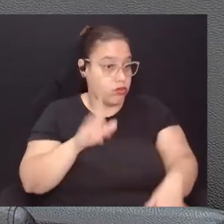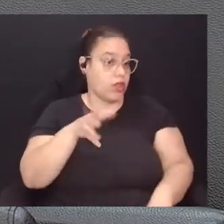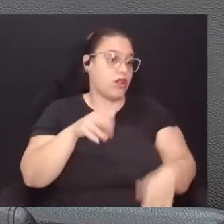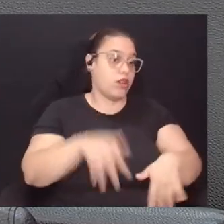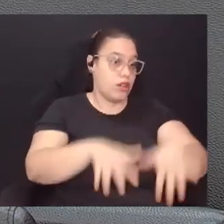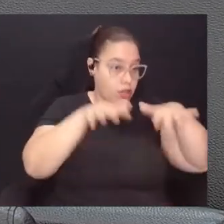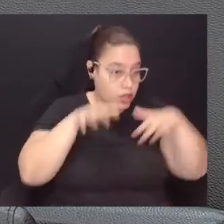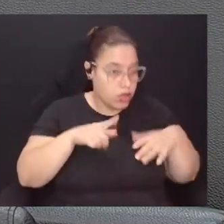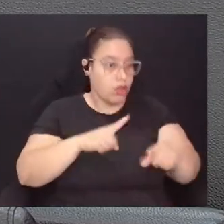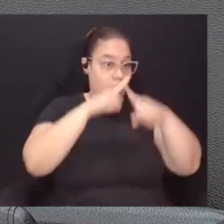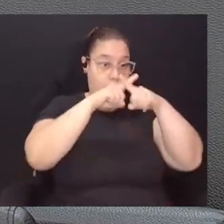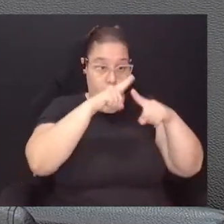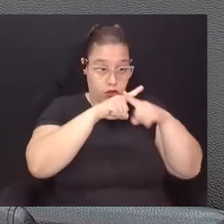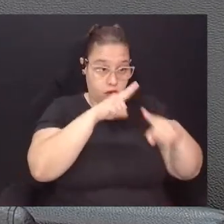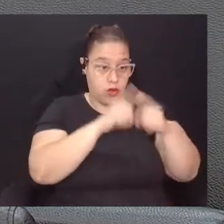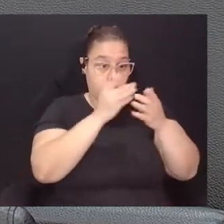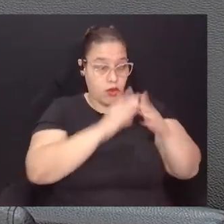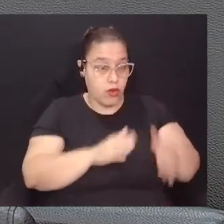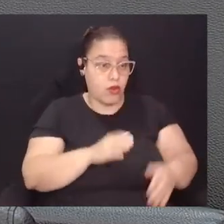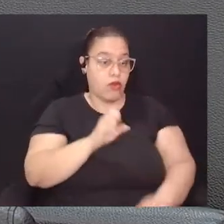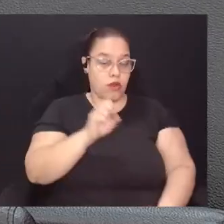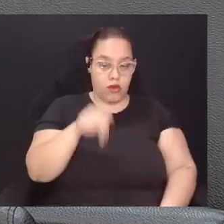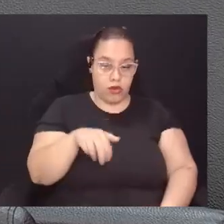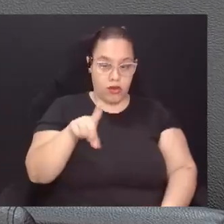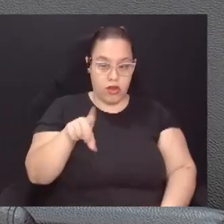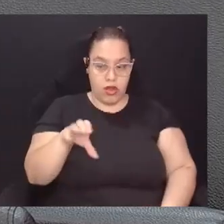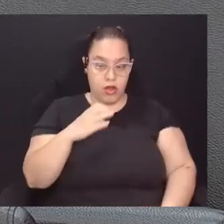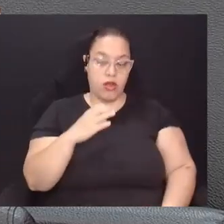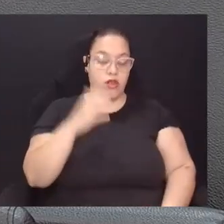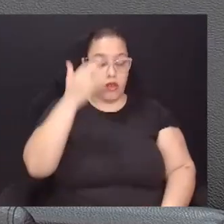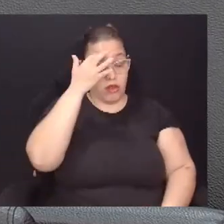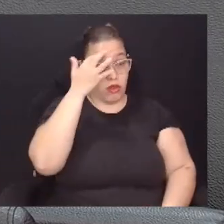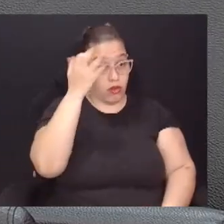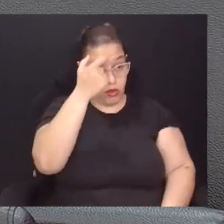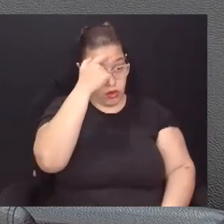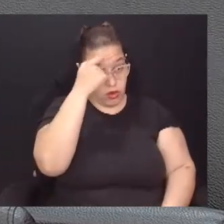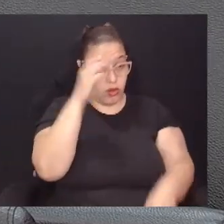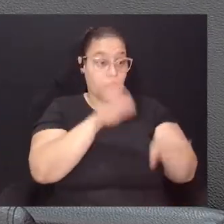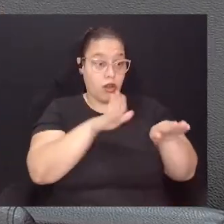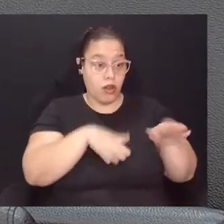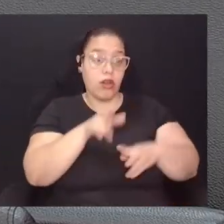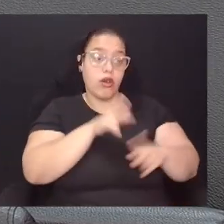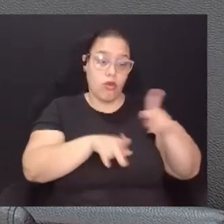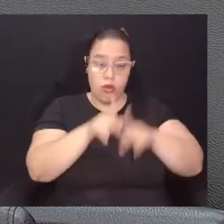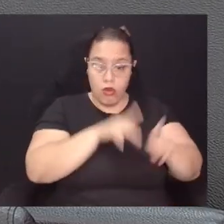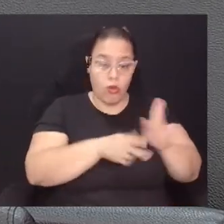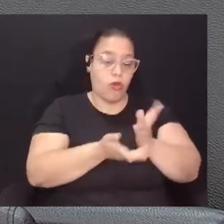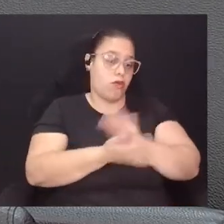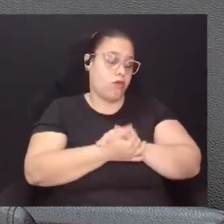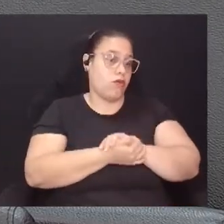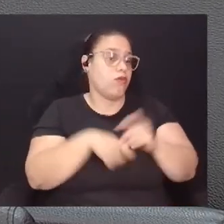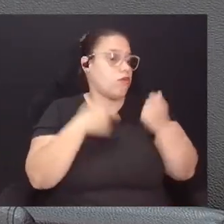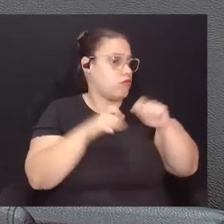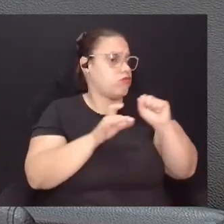vezes ele já foi palco também de campeonatos. Acabou de ter uma ação da INDEC lá também, de conscientização no trânsito com a população,